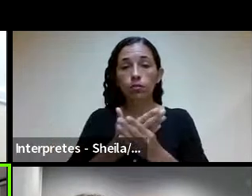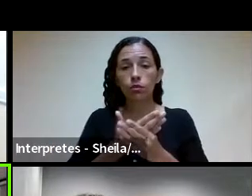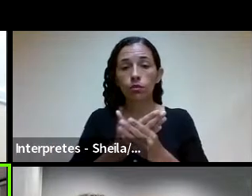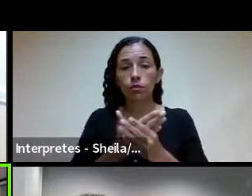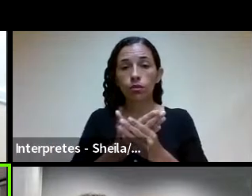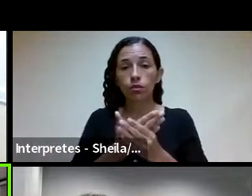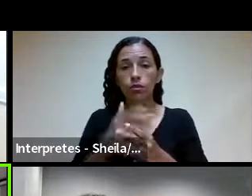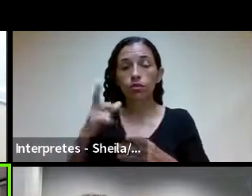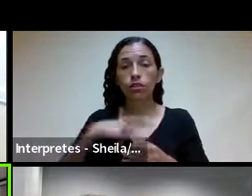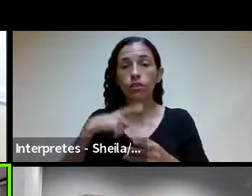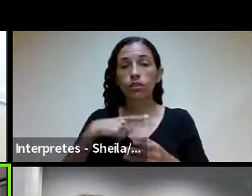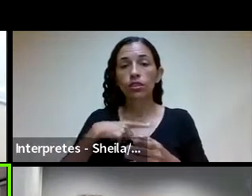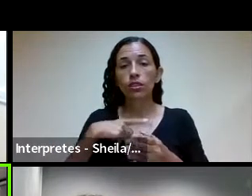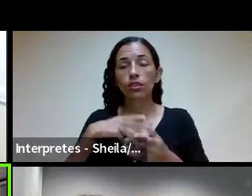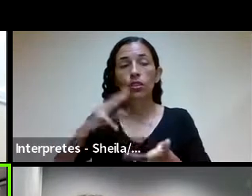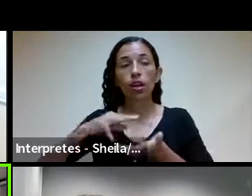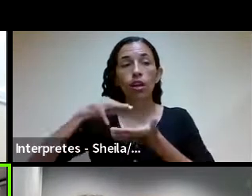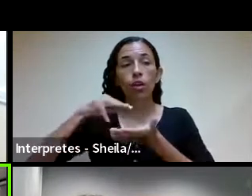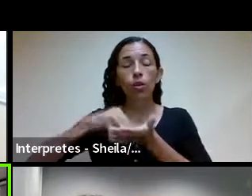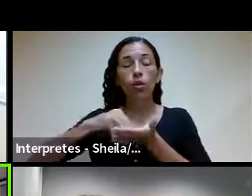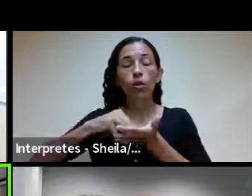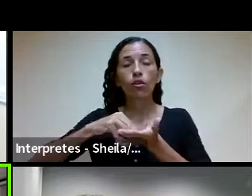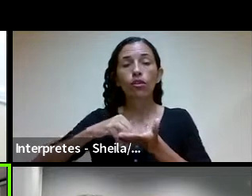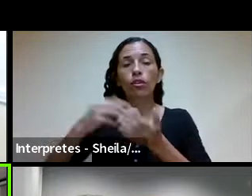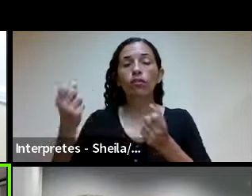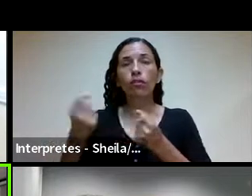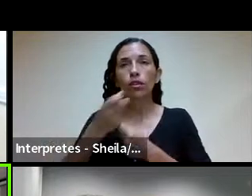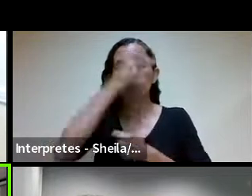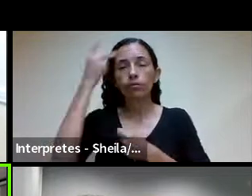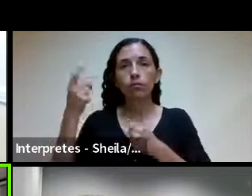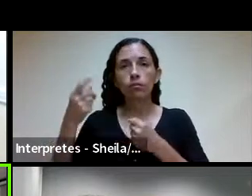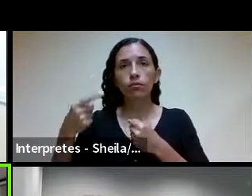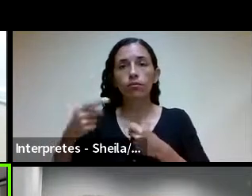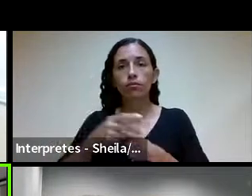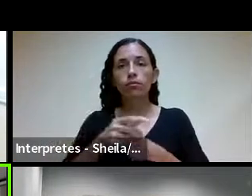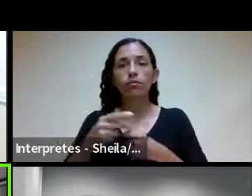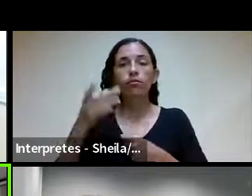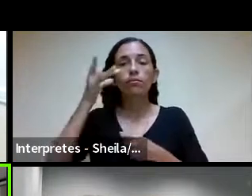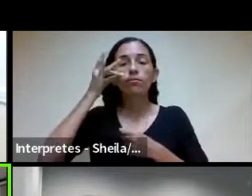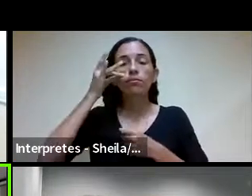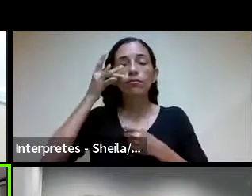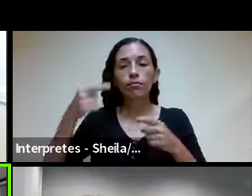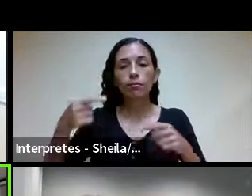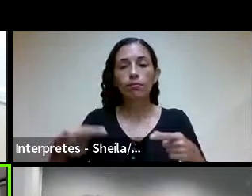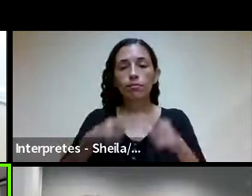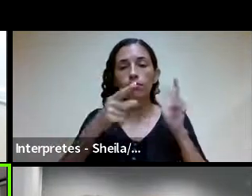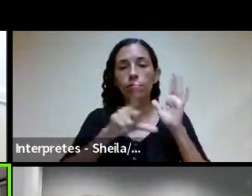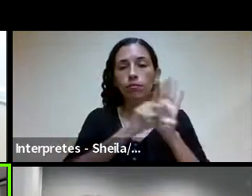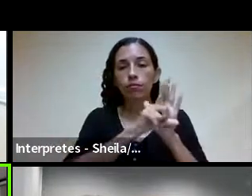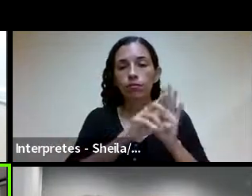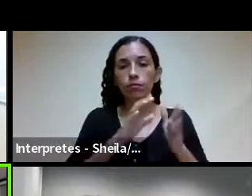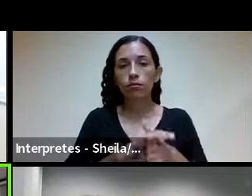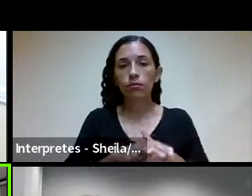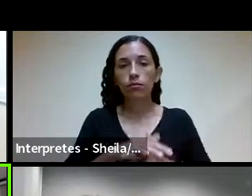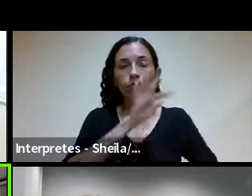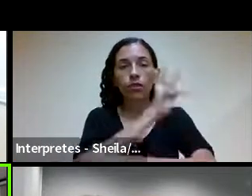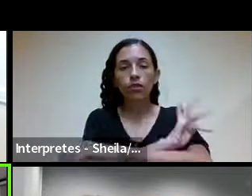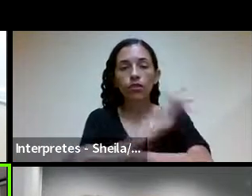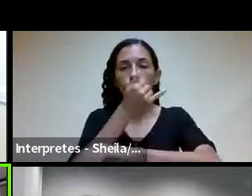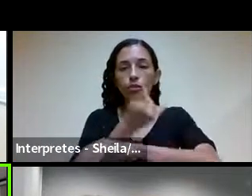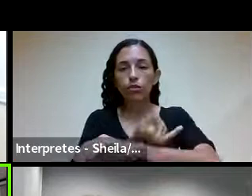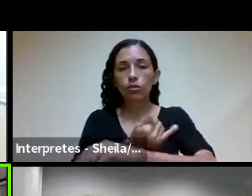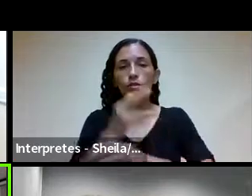quórum completo de julgadores. É de Mossoró e doutor Fernando Jales é quem é o relator e tem a